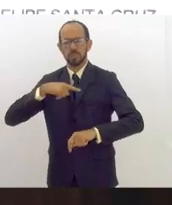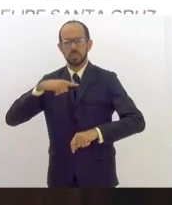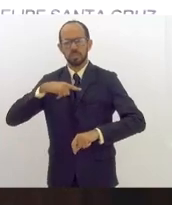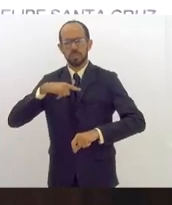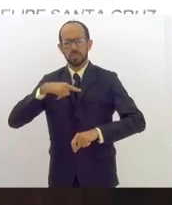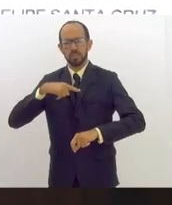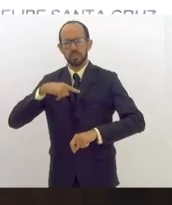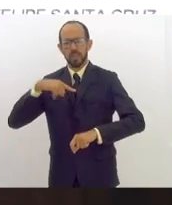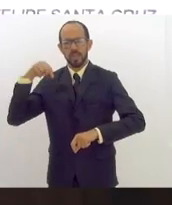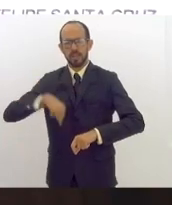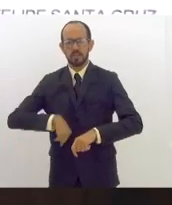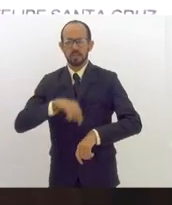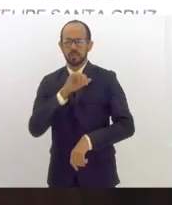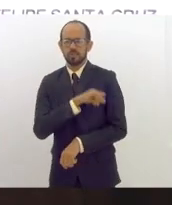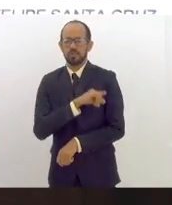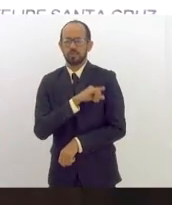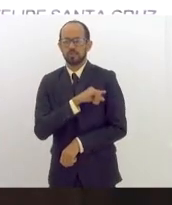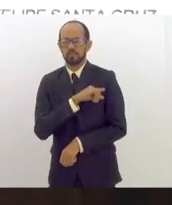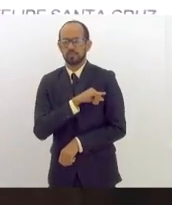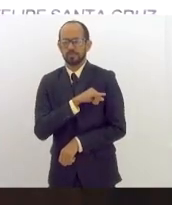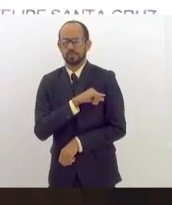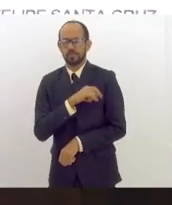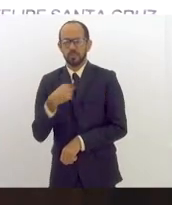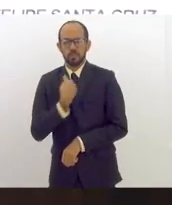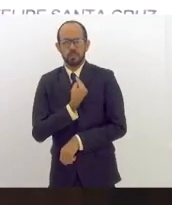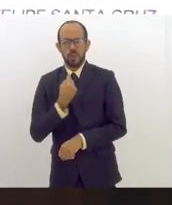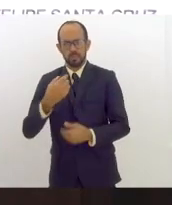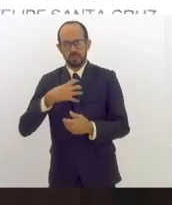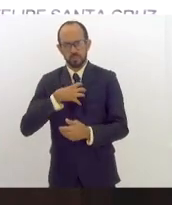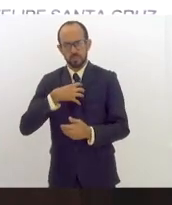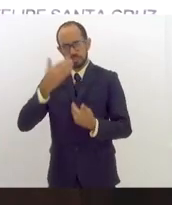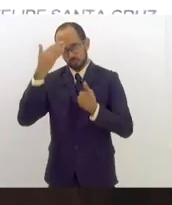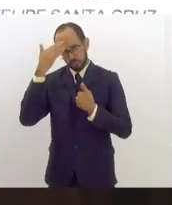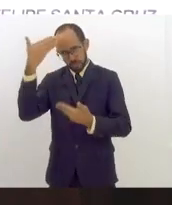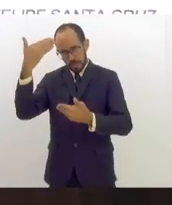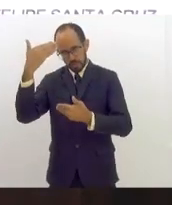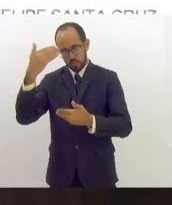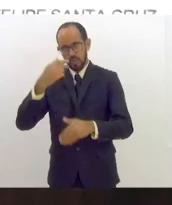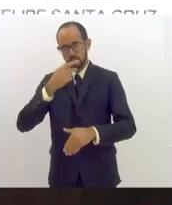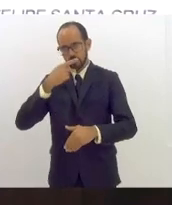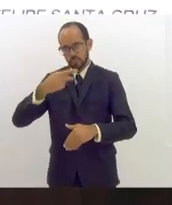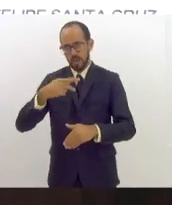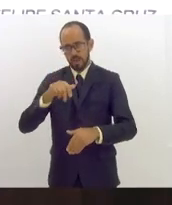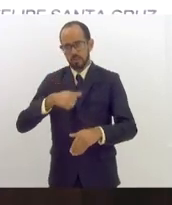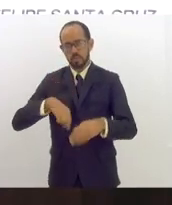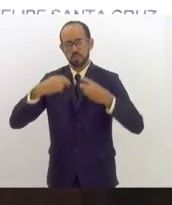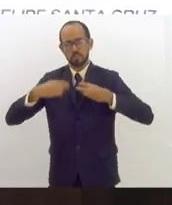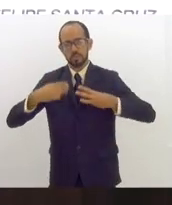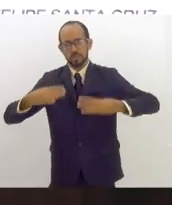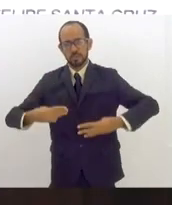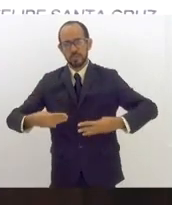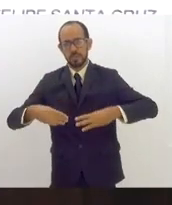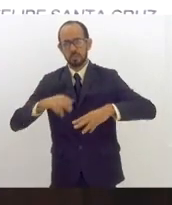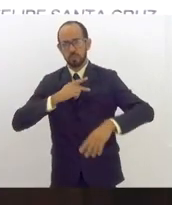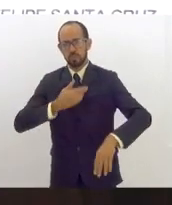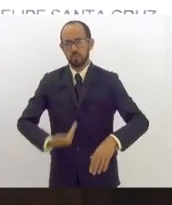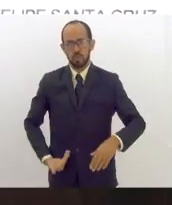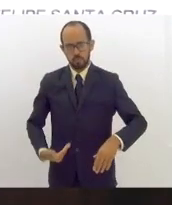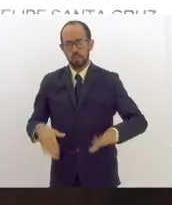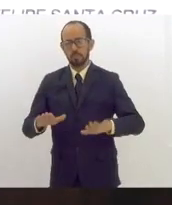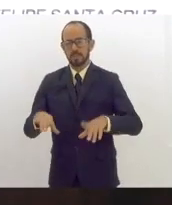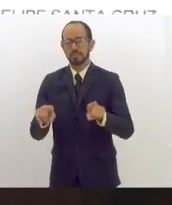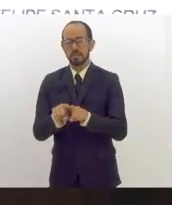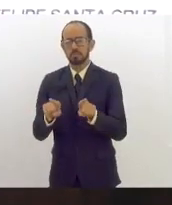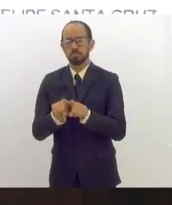Estado do Rio de Janeiro como nós somos gratos Eu não falo aqui como do representante do Ministério Público mas eu falo como cidadão